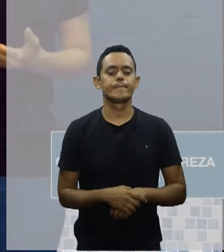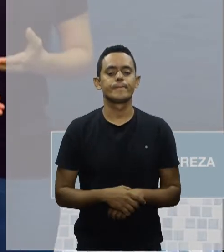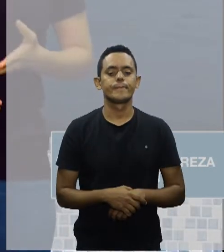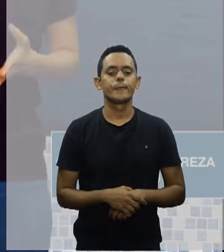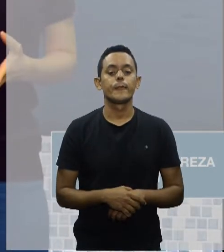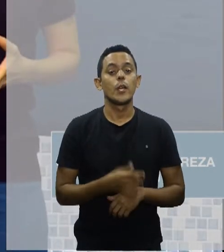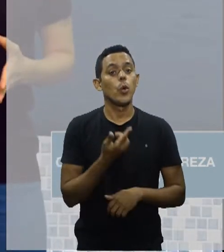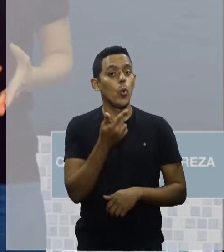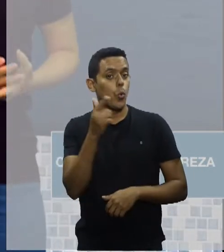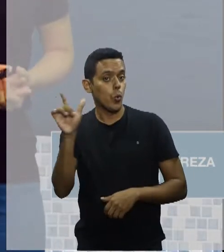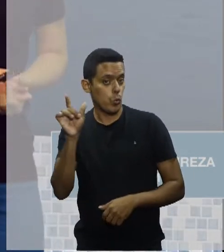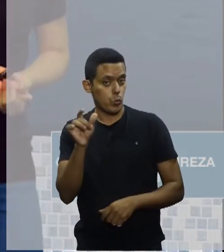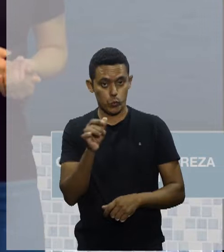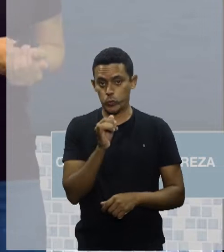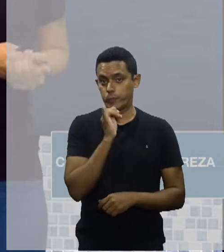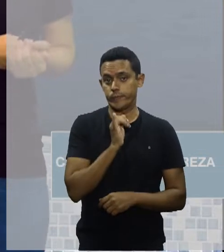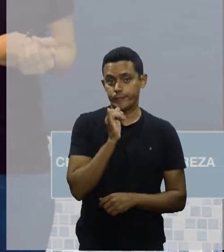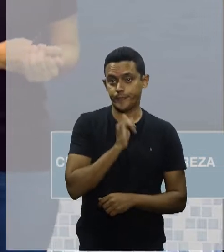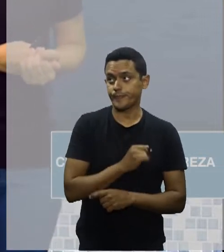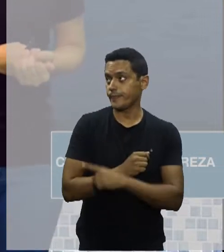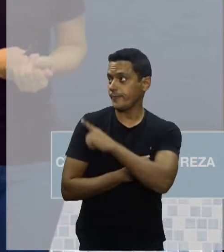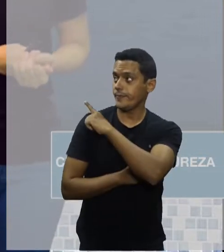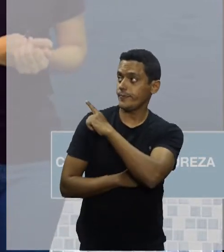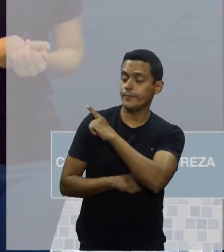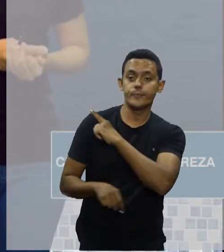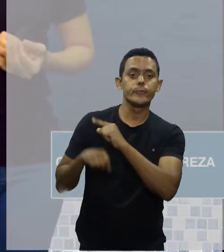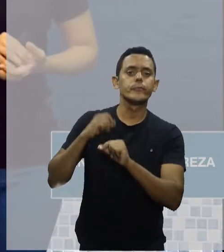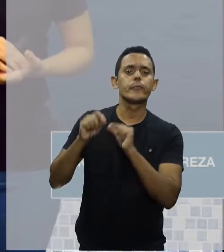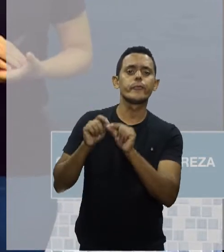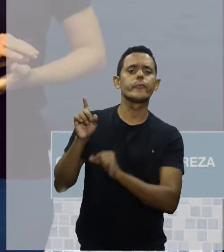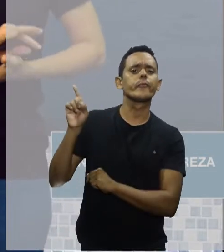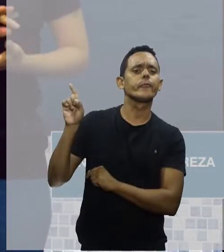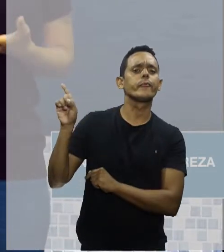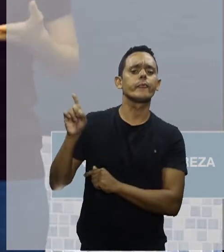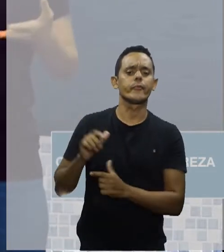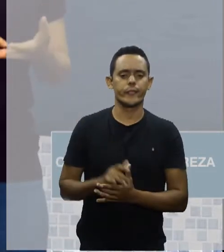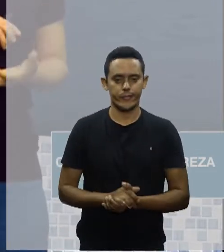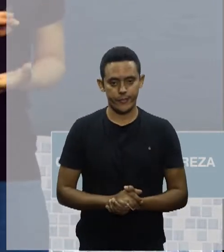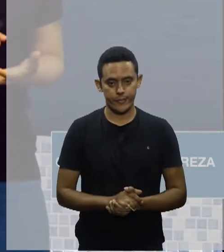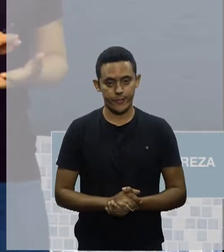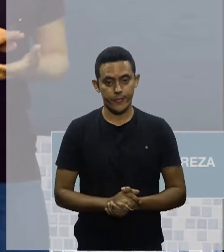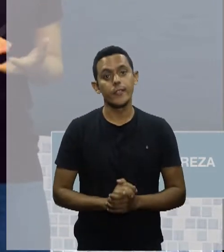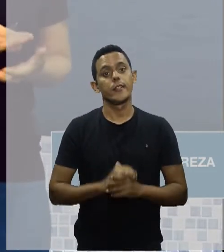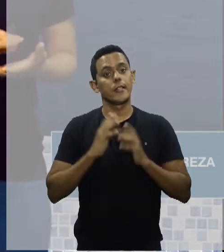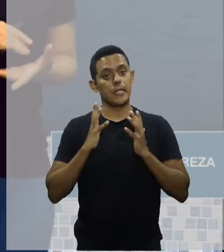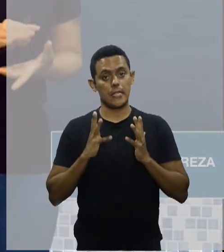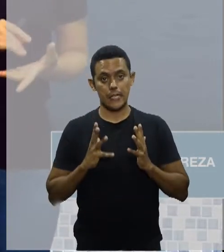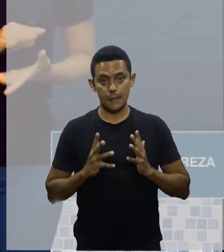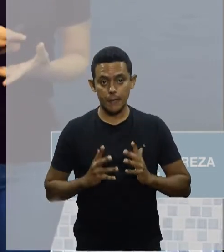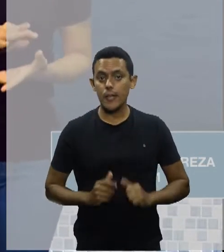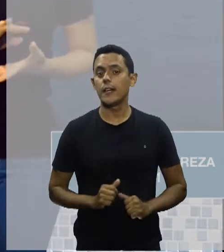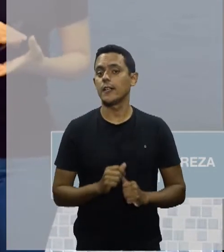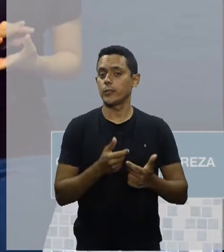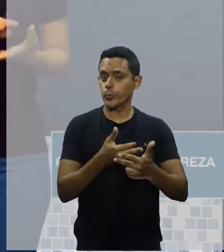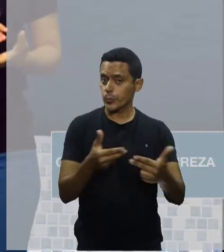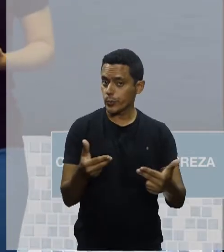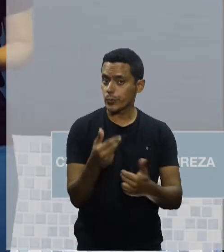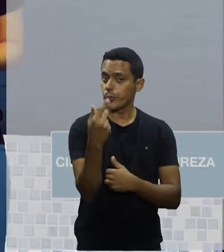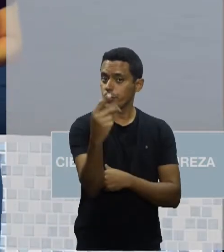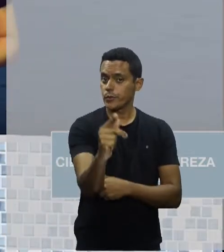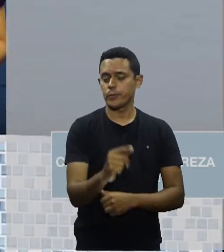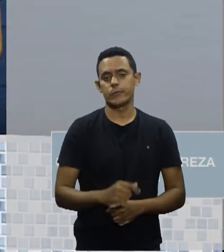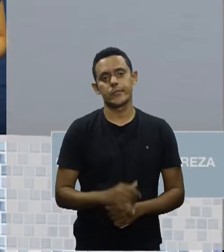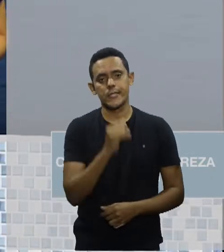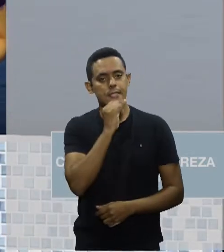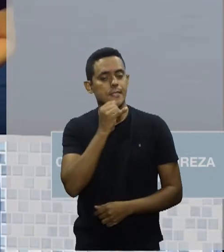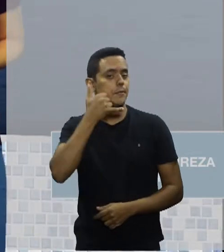Bom, mais uma medida é, aqui no slide 13, gente traz a imagem de uma pessoa limpando o celular com um lencinho